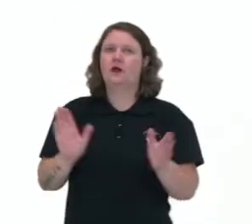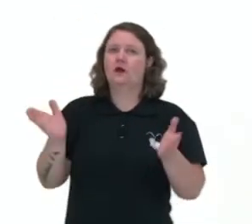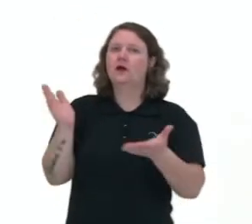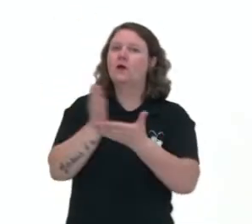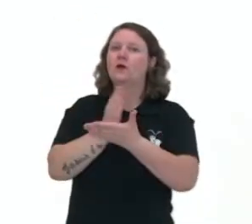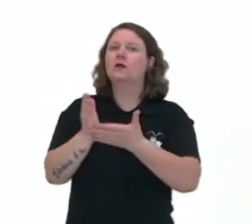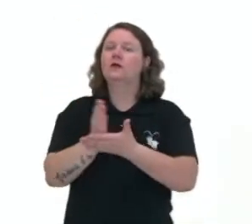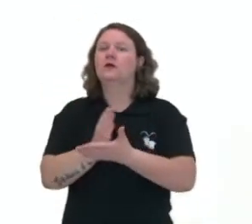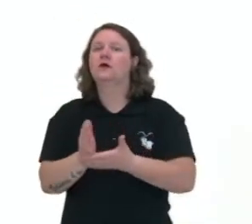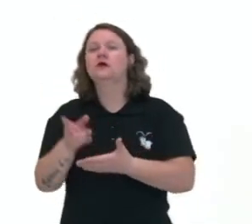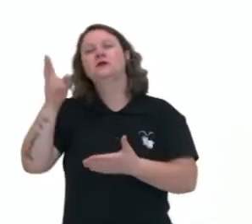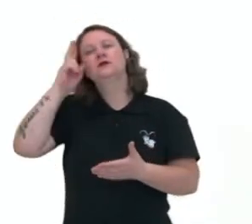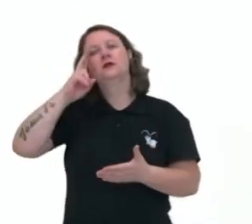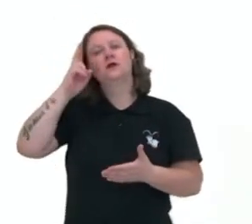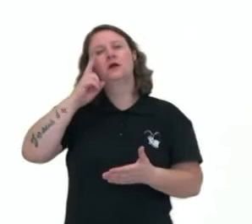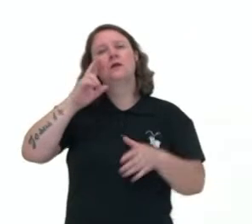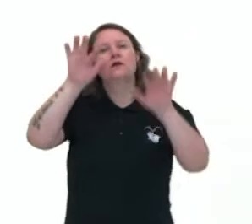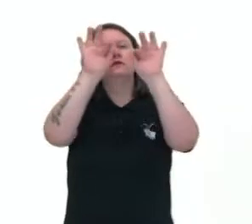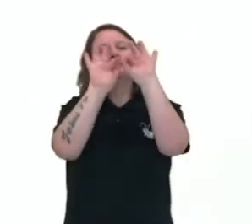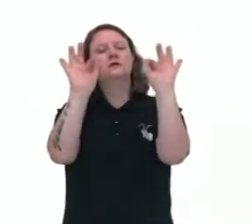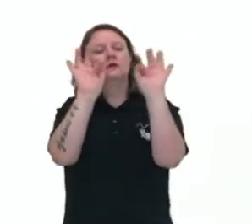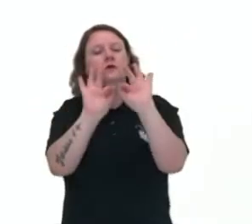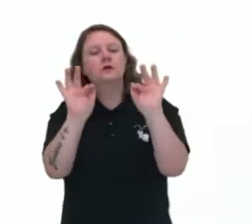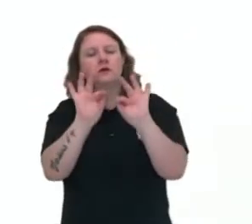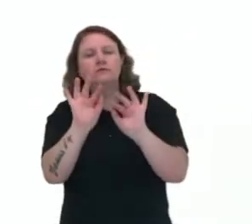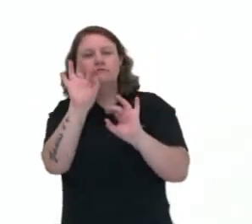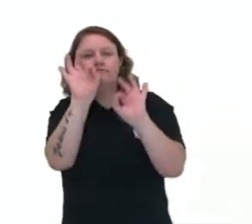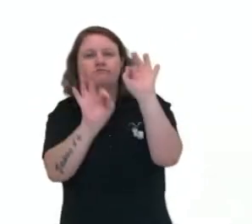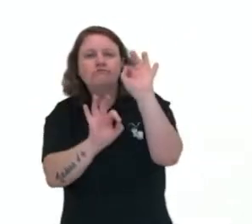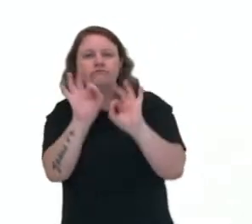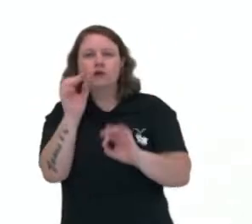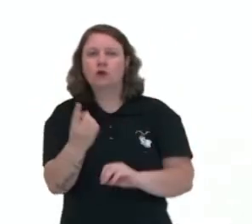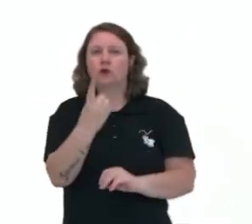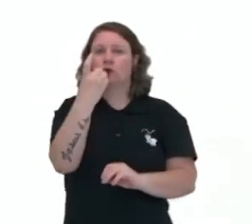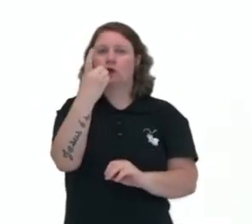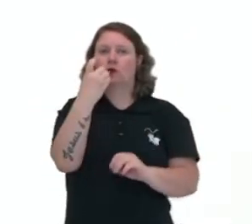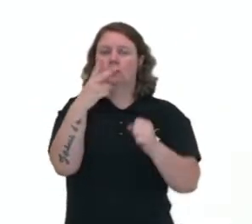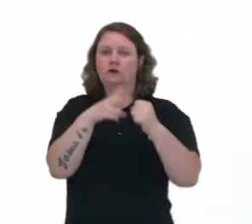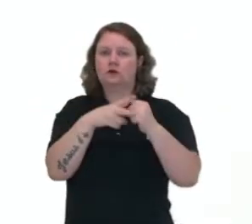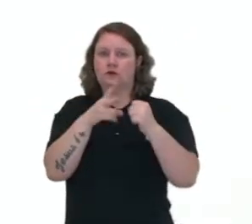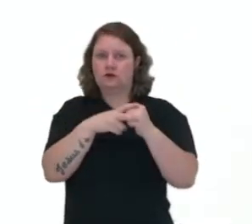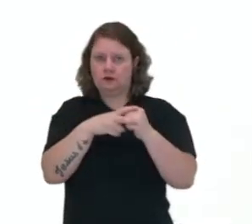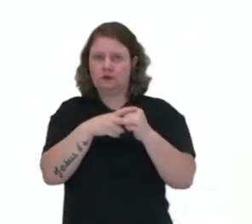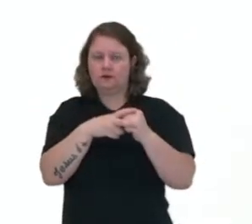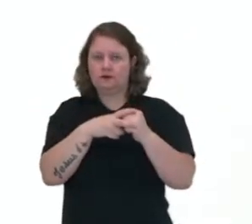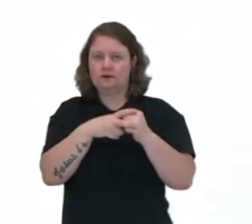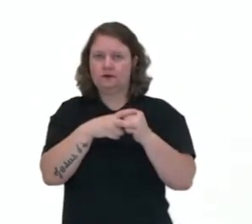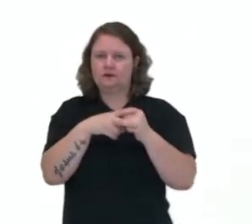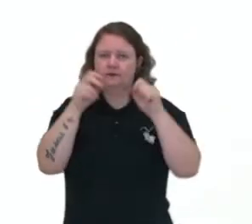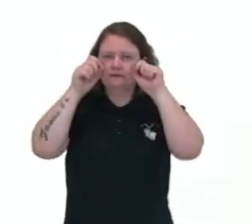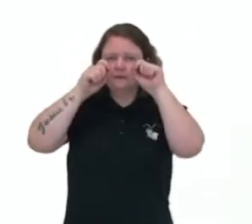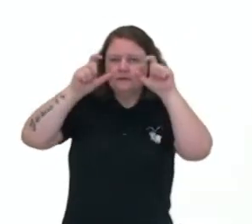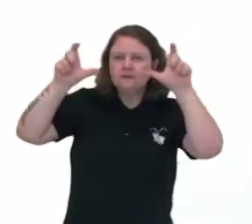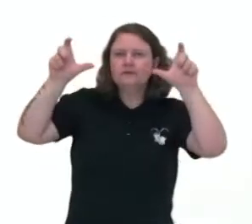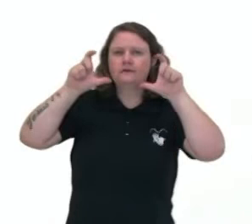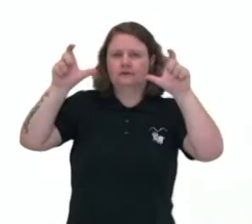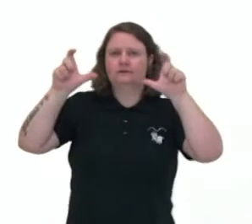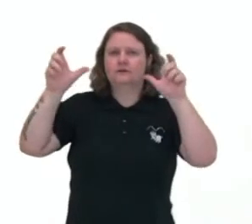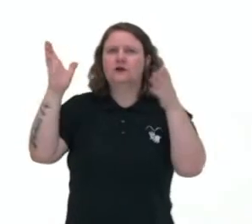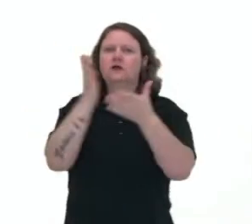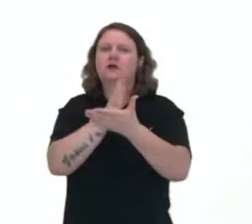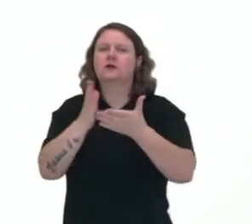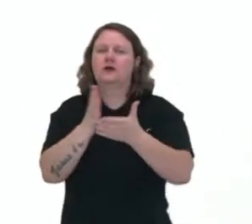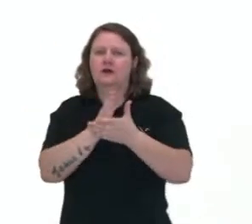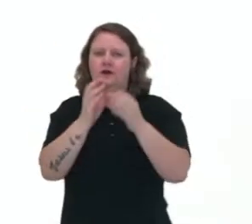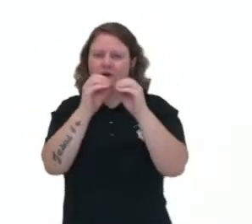Lembre-se de que cada oração é organizada por um único verbo ou locução verbal. Então preste atenção, faça essa separação